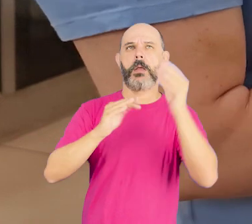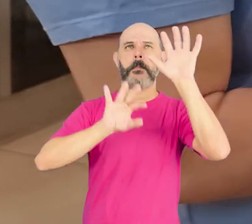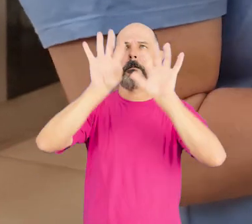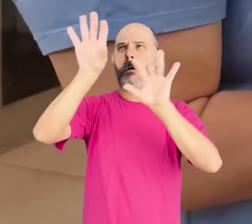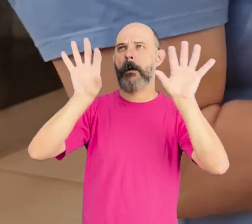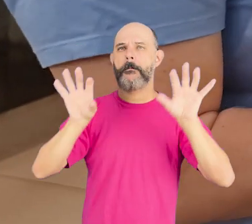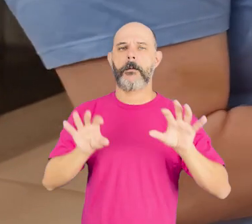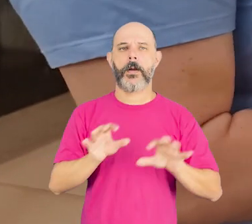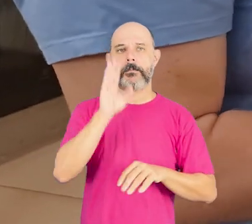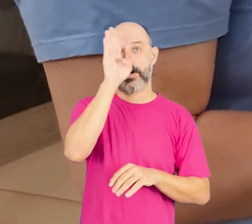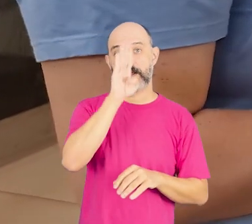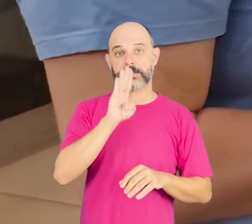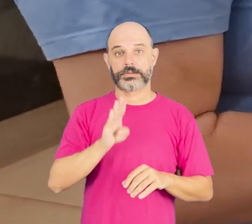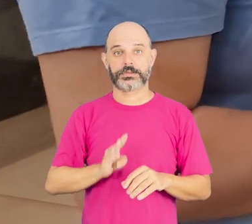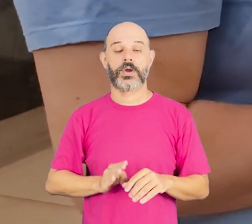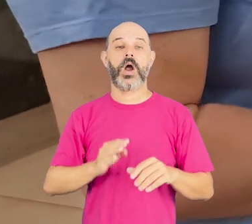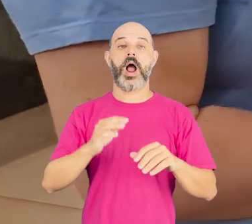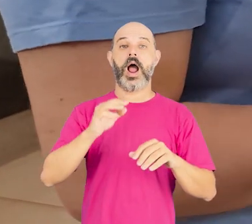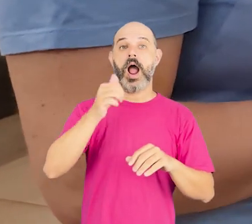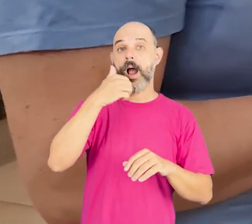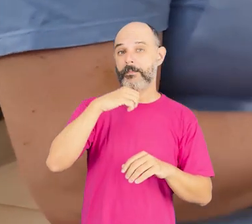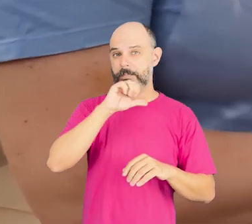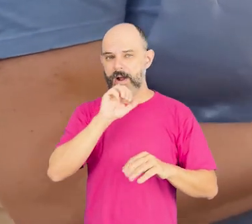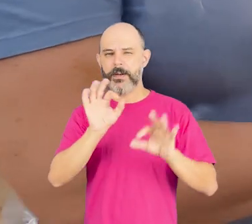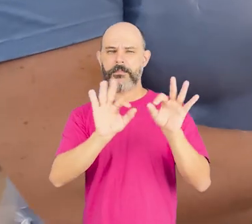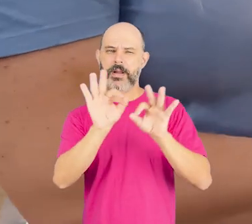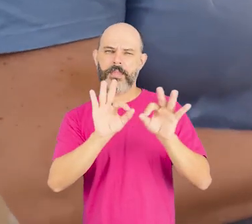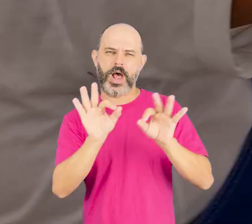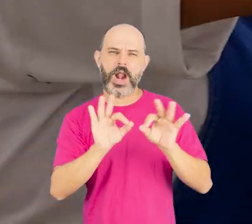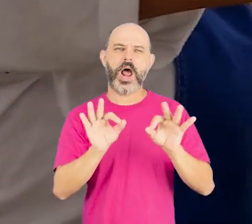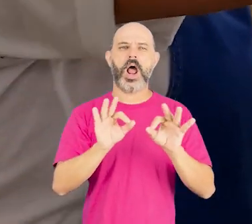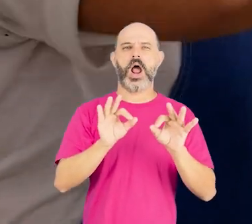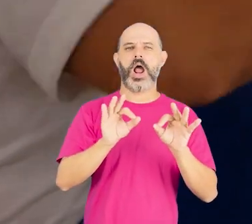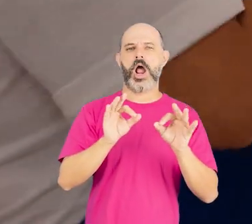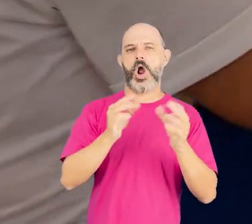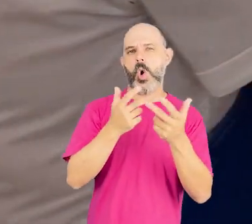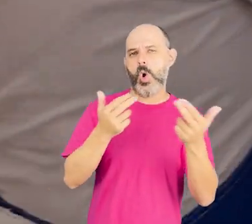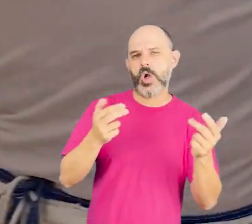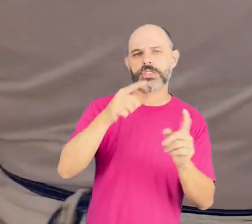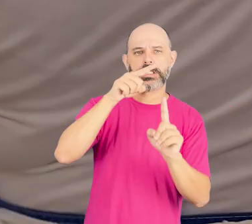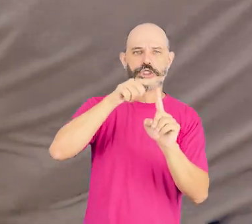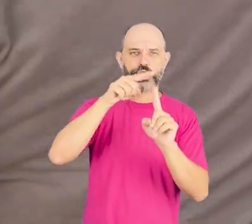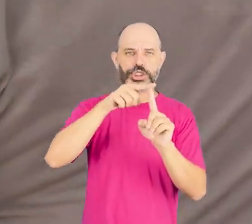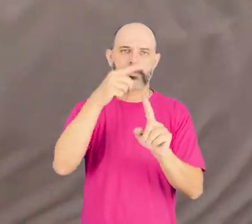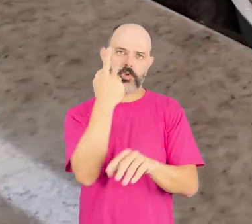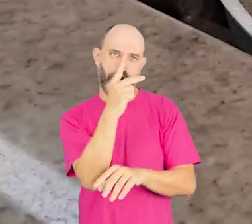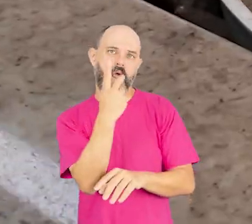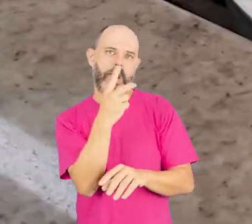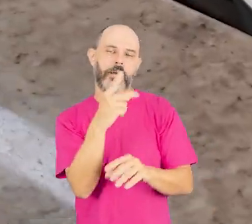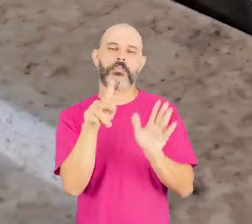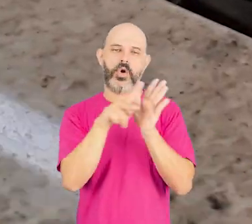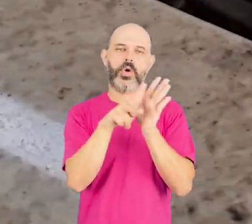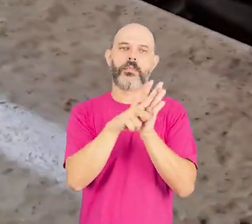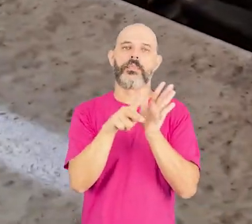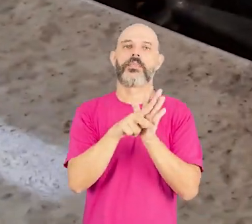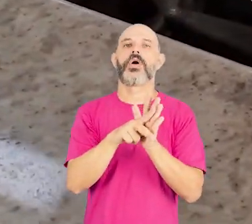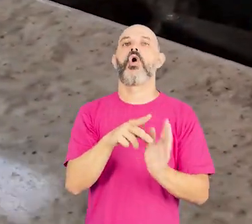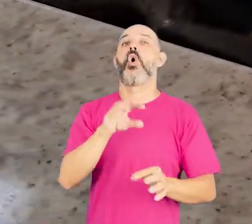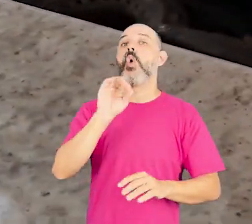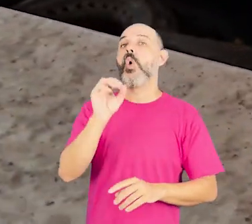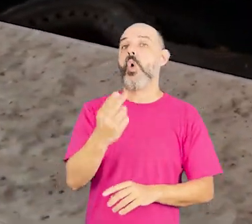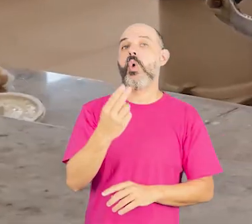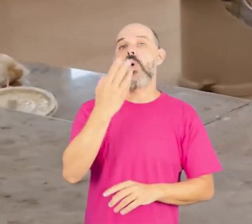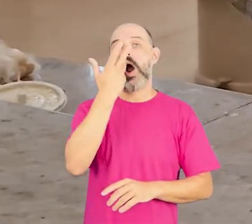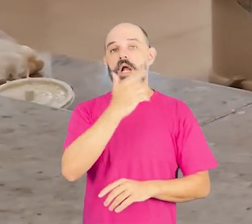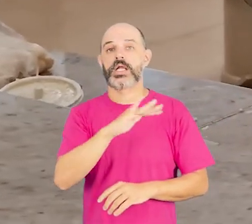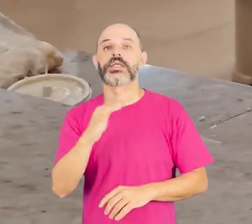de todo canto do Brasil, acaba que às vezes a mãe quer preparar alguma coisa mais típica, ou que a criança queira, né, que a criança esteja com